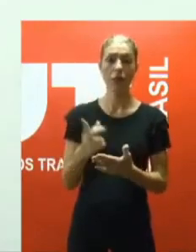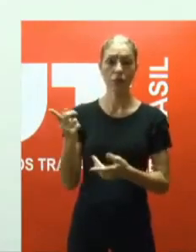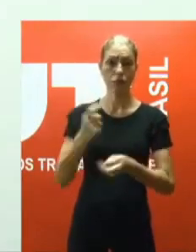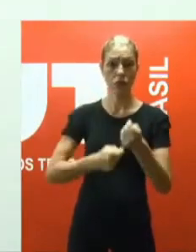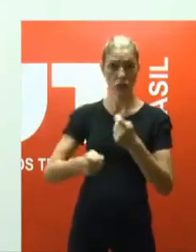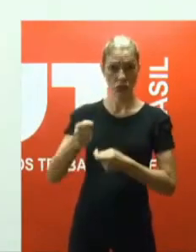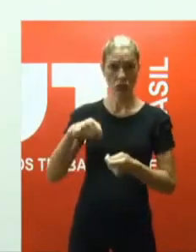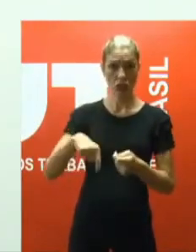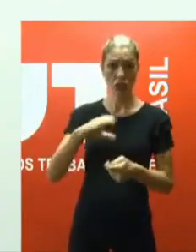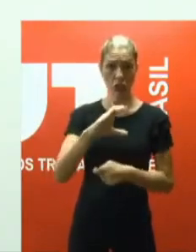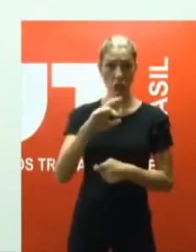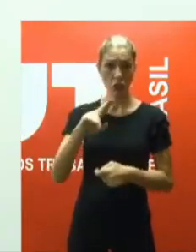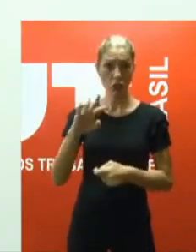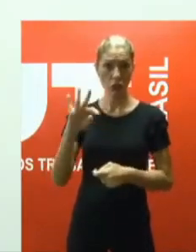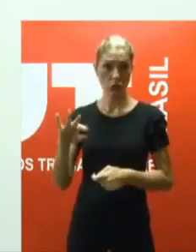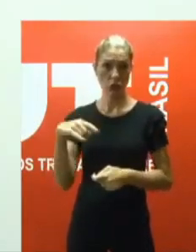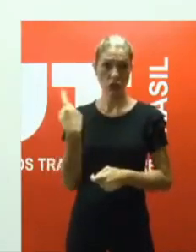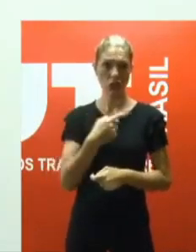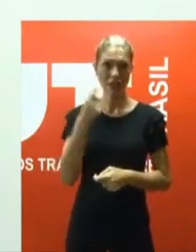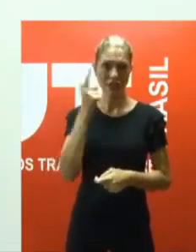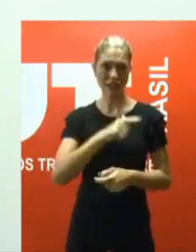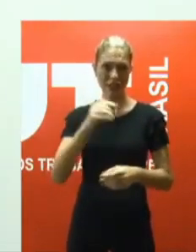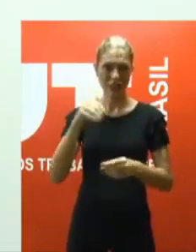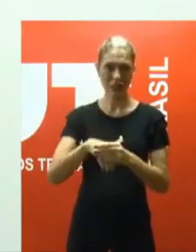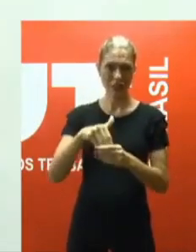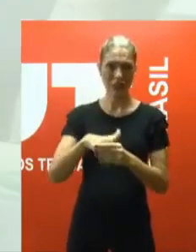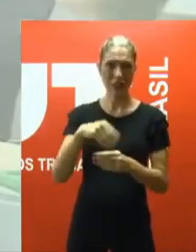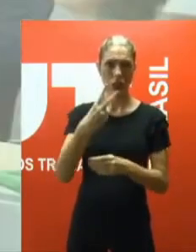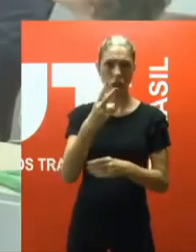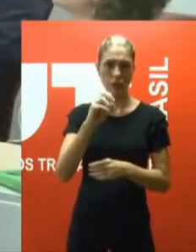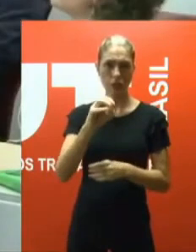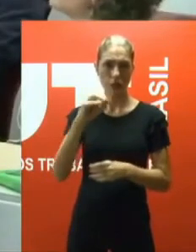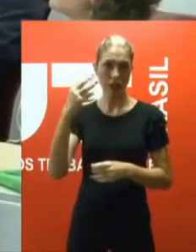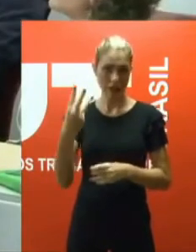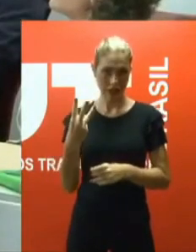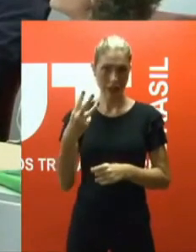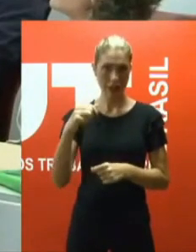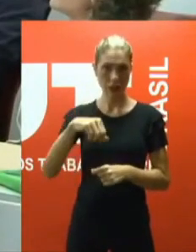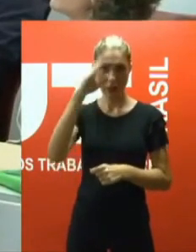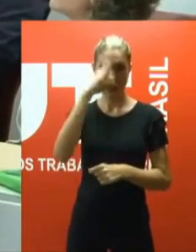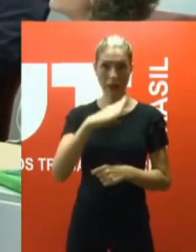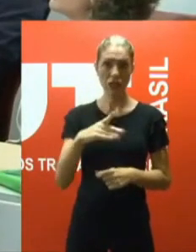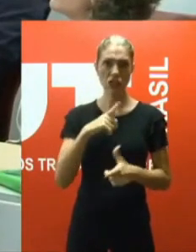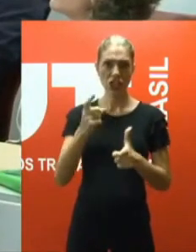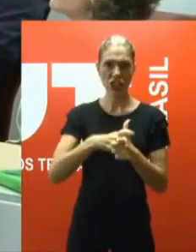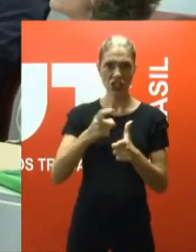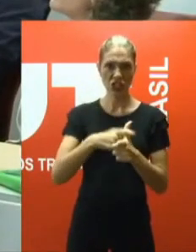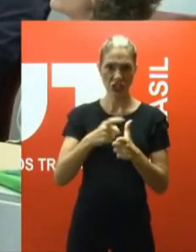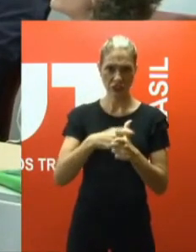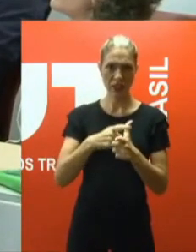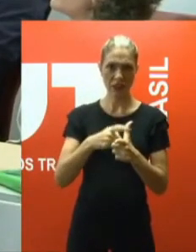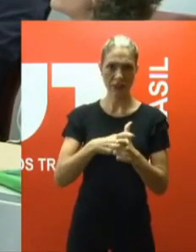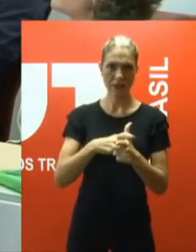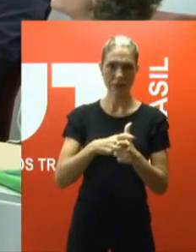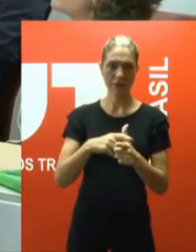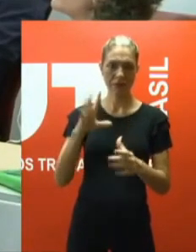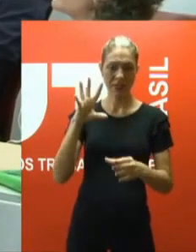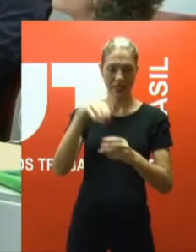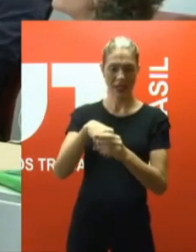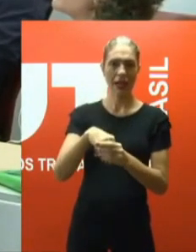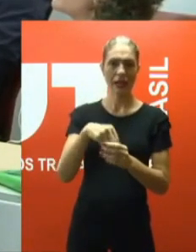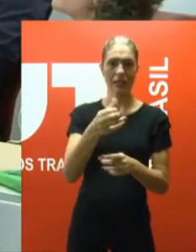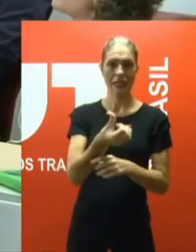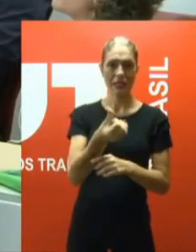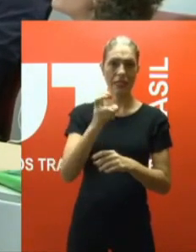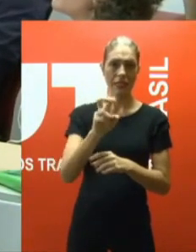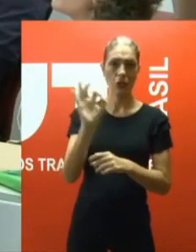lembrarem, quando nós ganhamos as eleições em 2003, o Brasil tinha uma dívida pública interna de